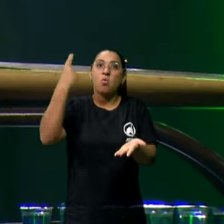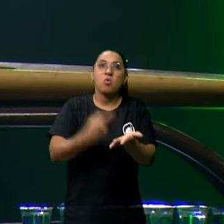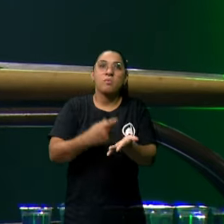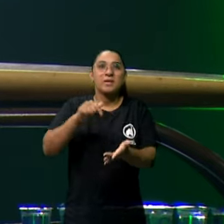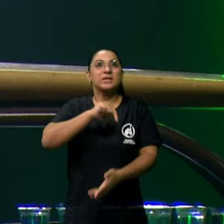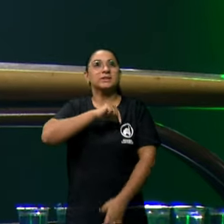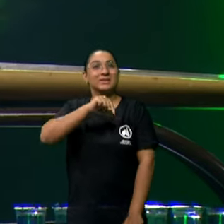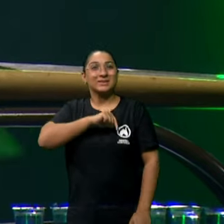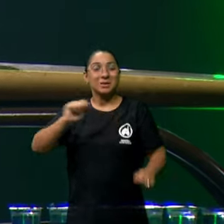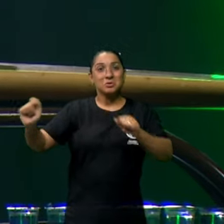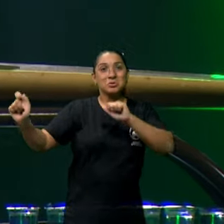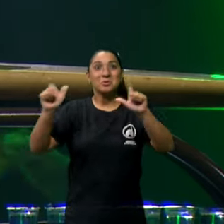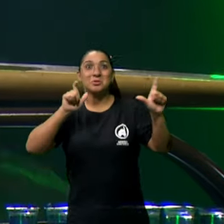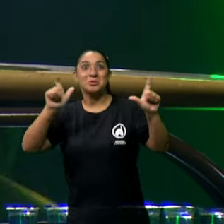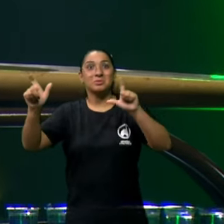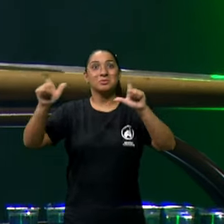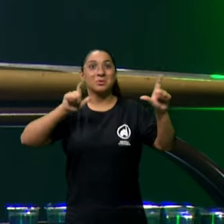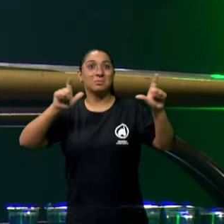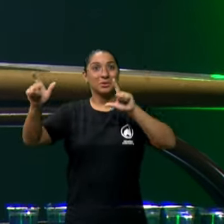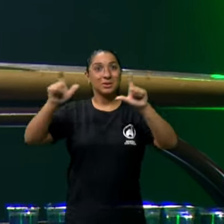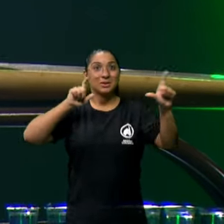te ativando